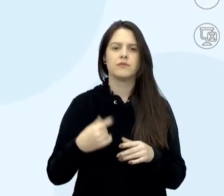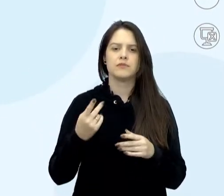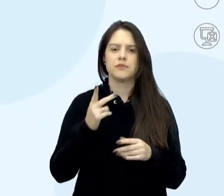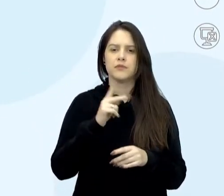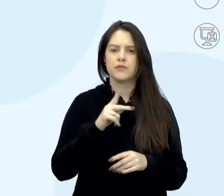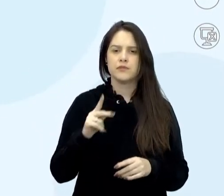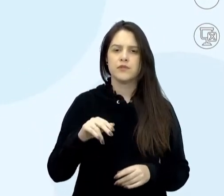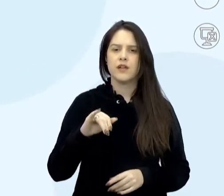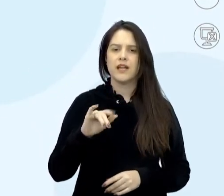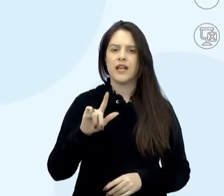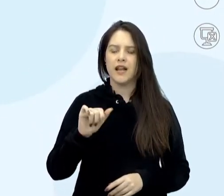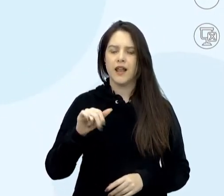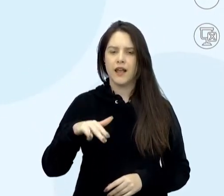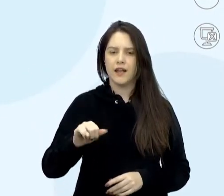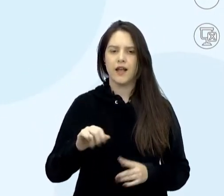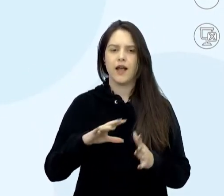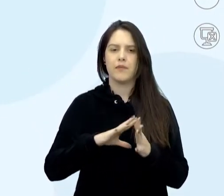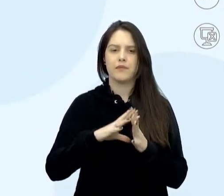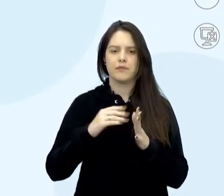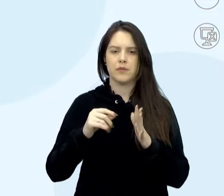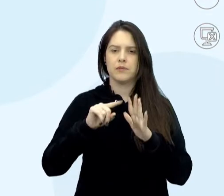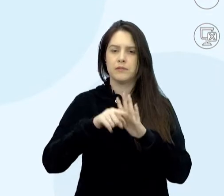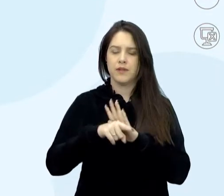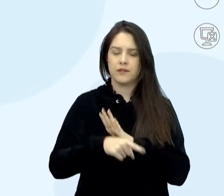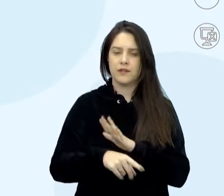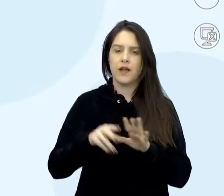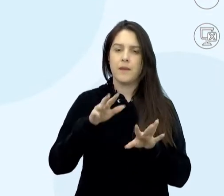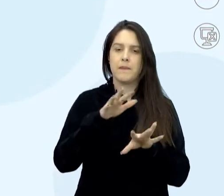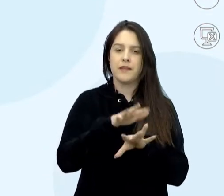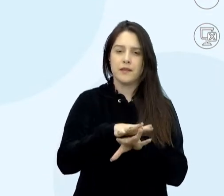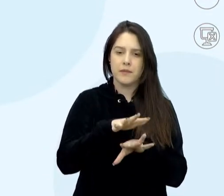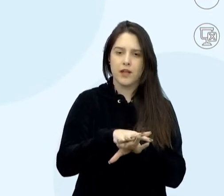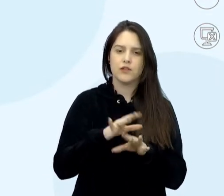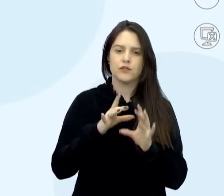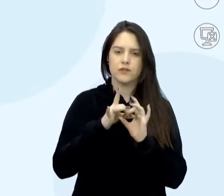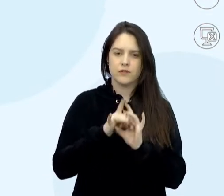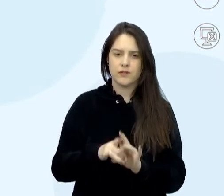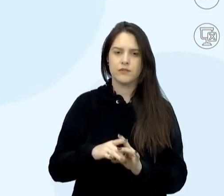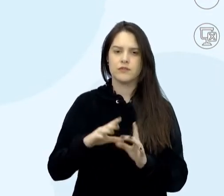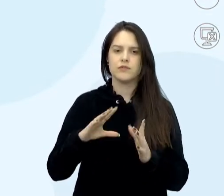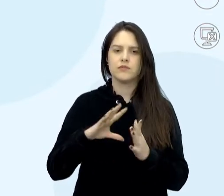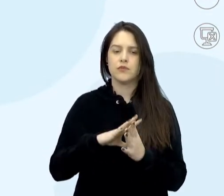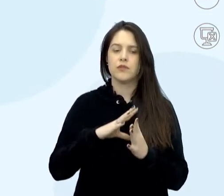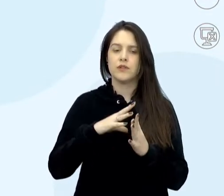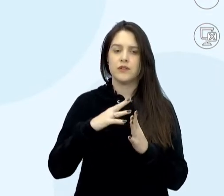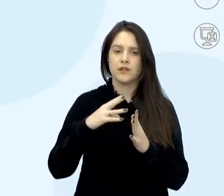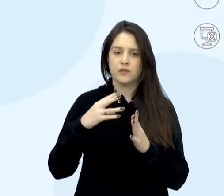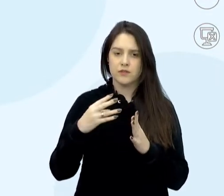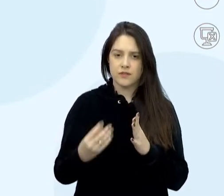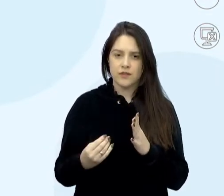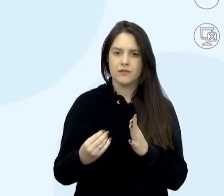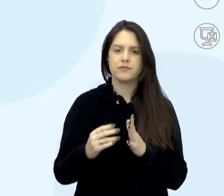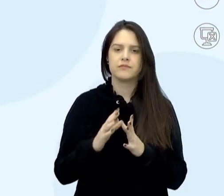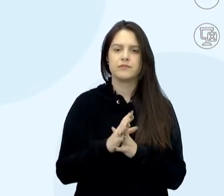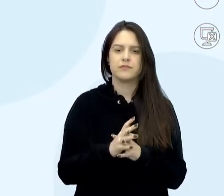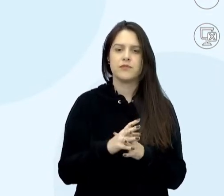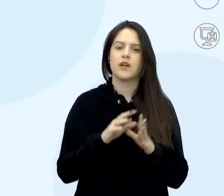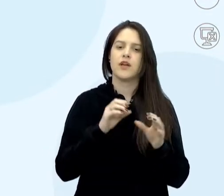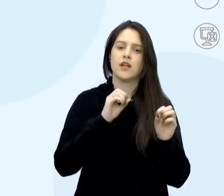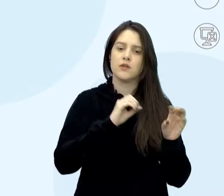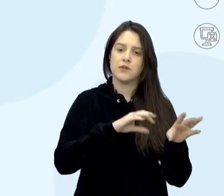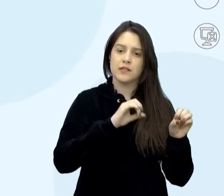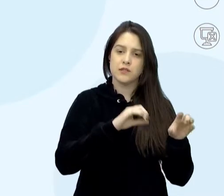do aprofundamento, matemática conectada, a UC aí, a unidade curricular, já vou até acionar a canetinha,